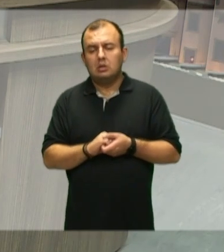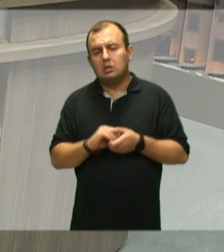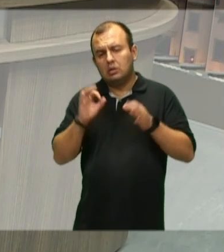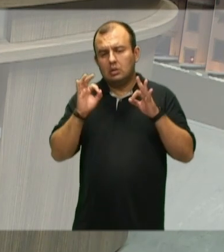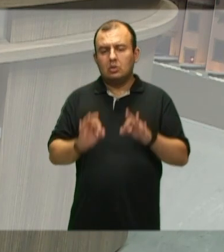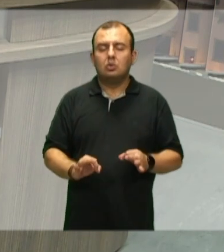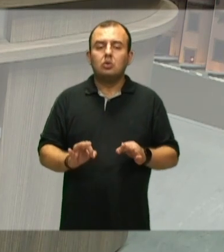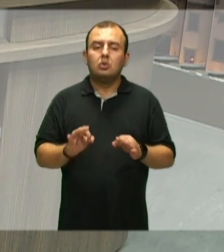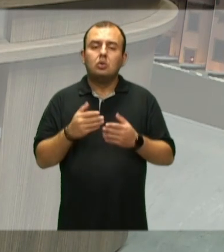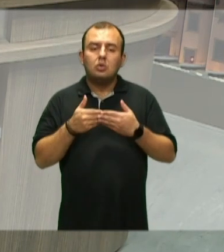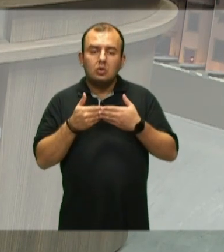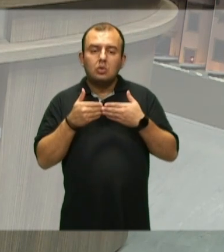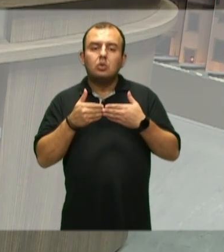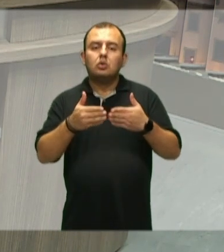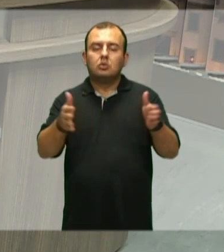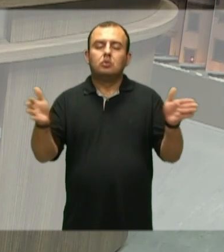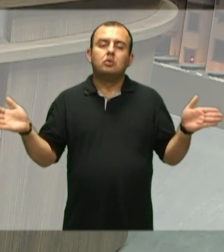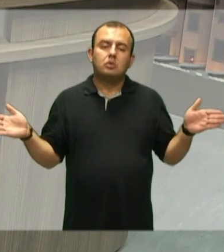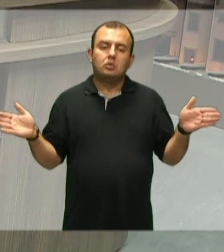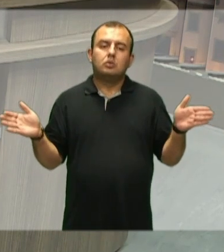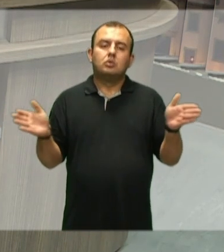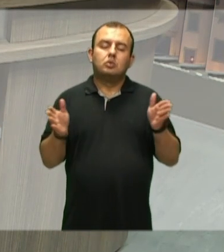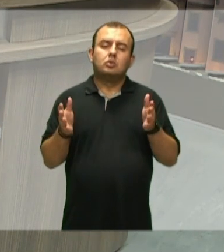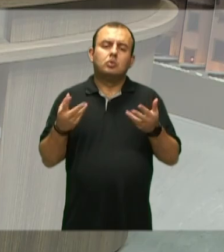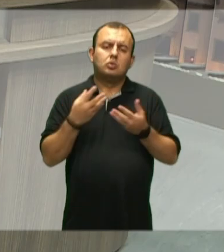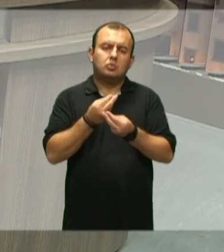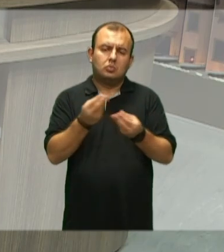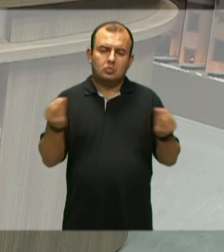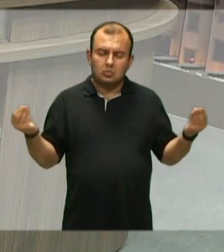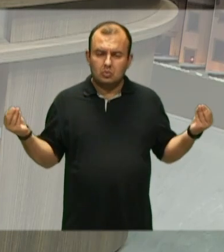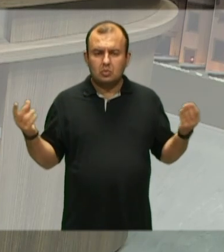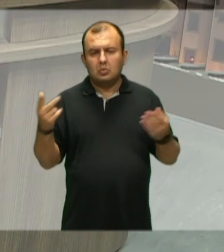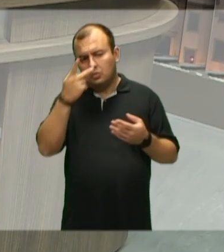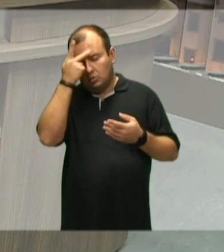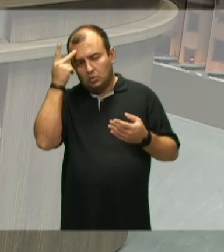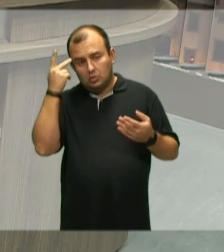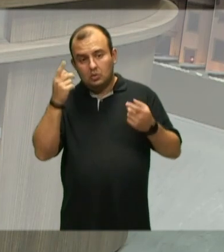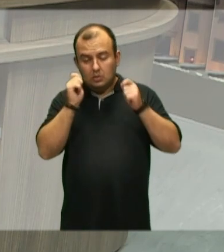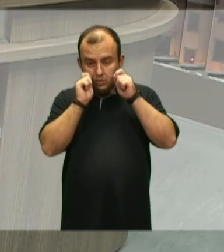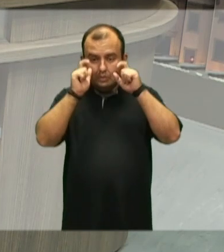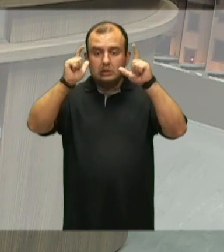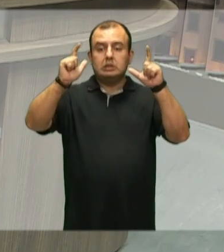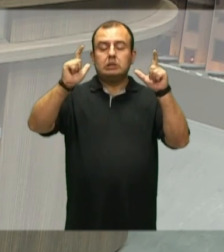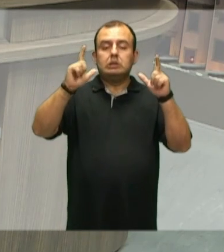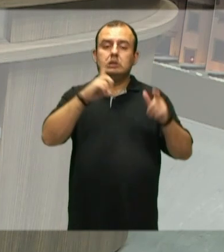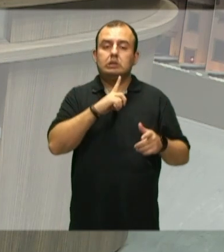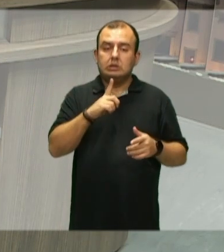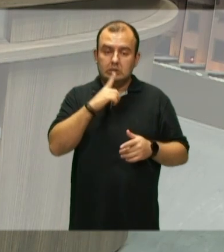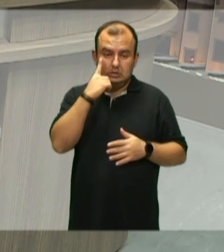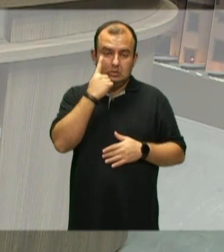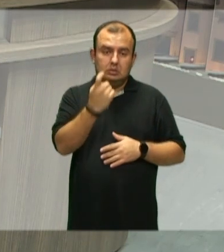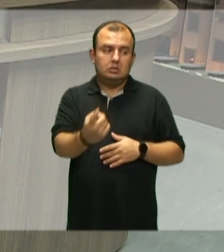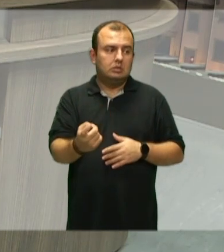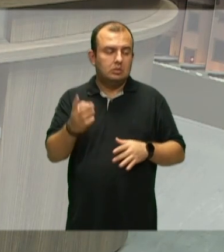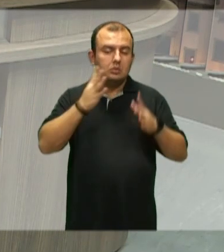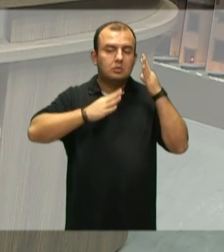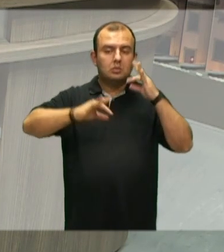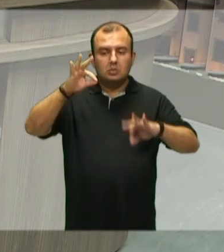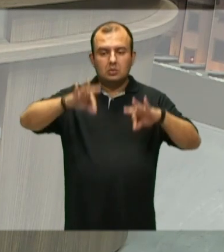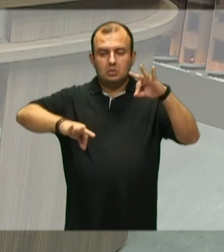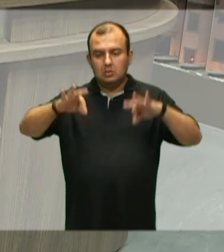certeza que vai abrir muitas portas, muita gente vai despertar muito interesse pelo